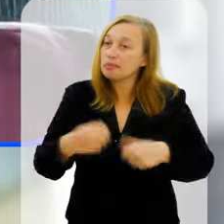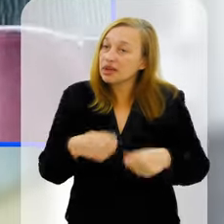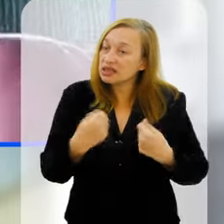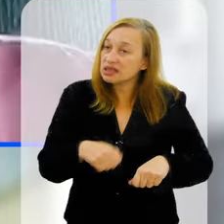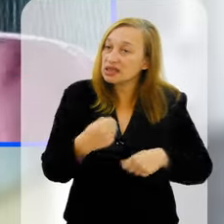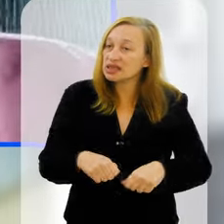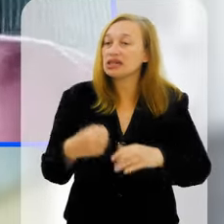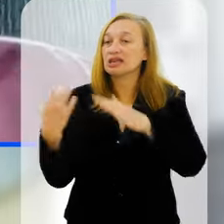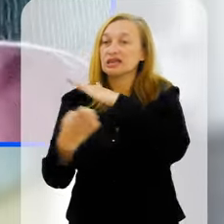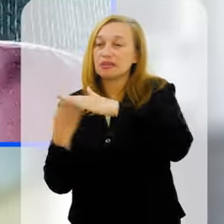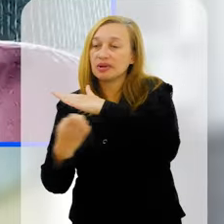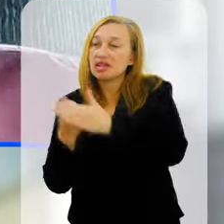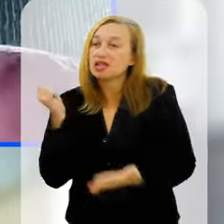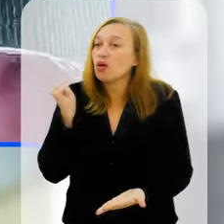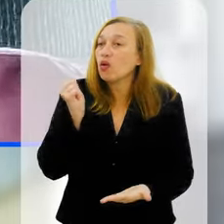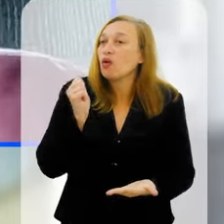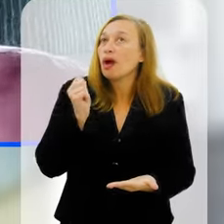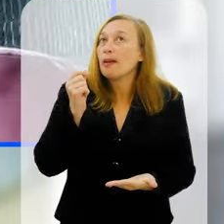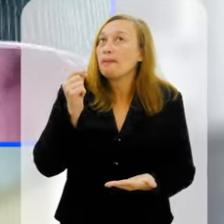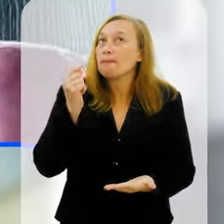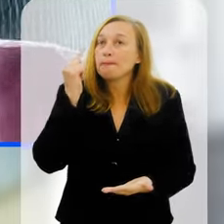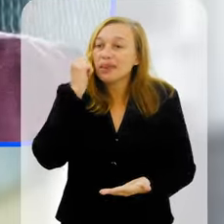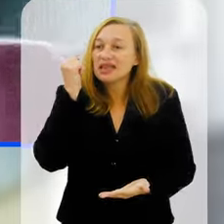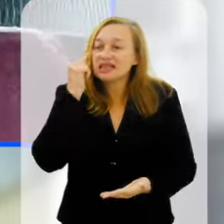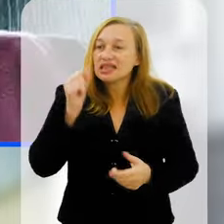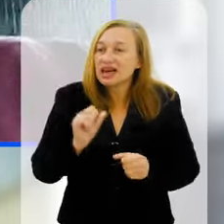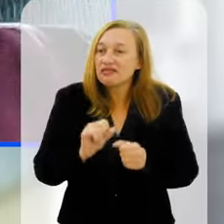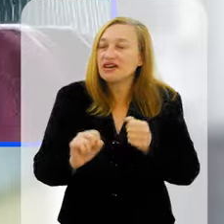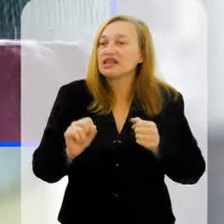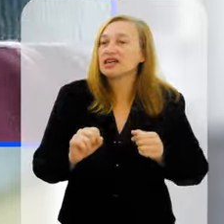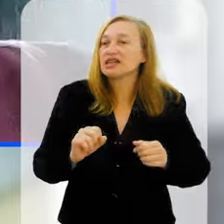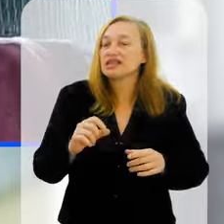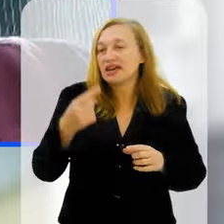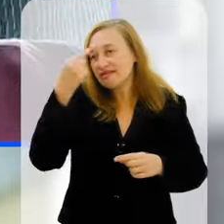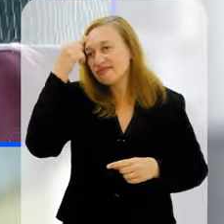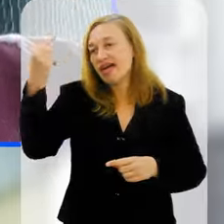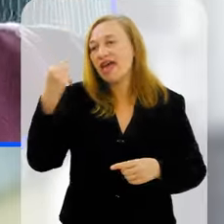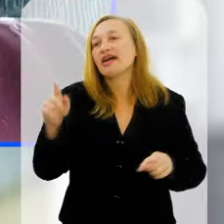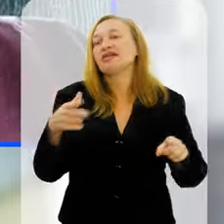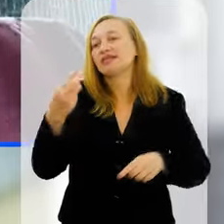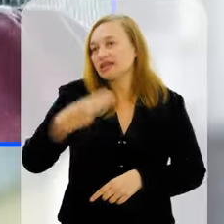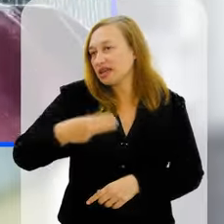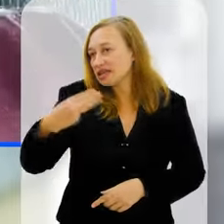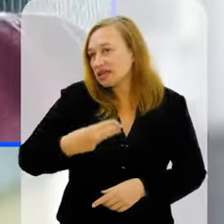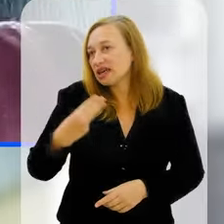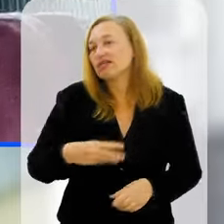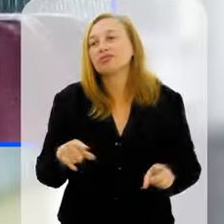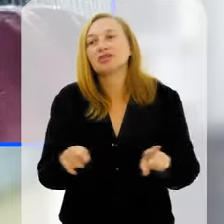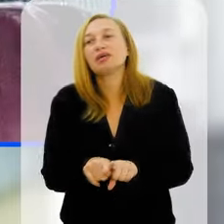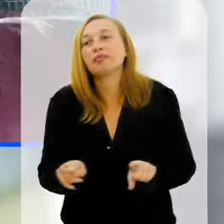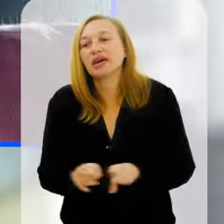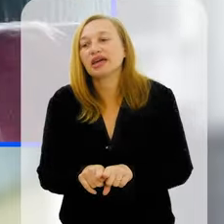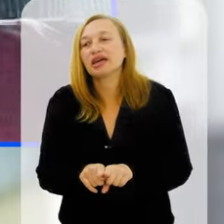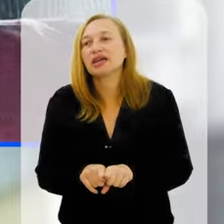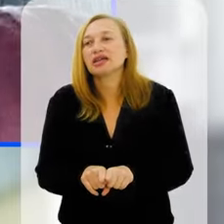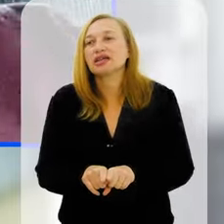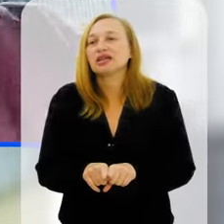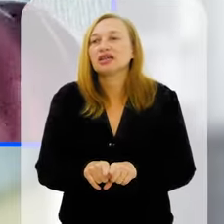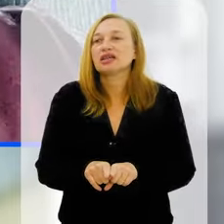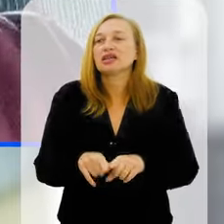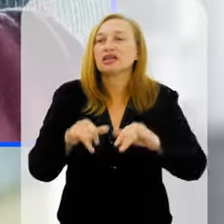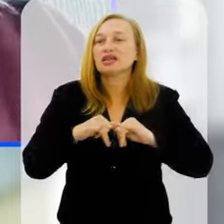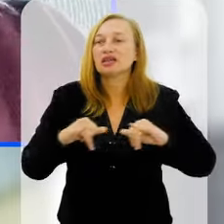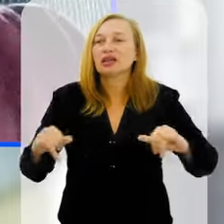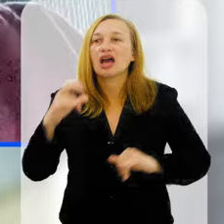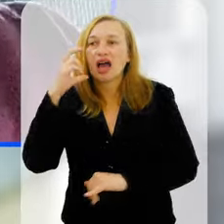governamentais, que devem ser feitas. As empresas podem comprar, né, essa ideia. E terceiro, a gente